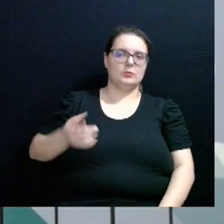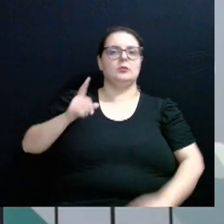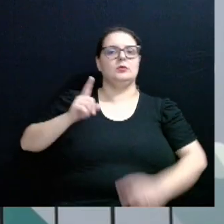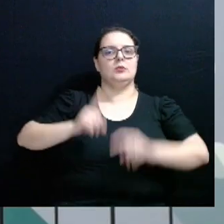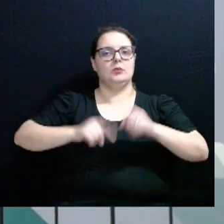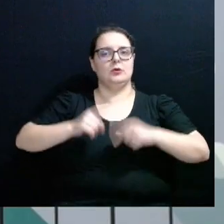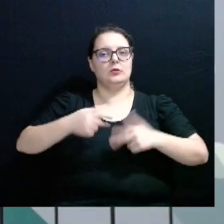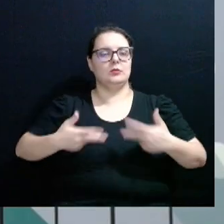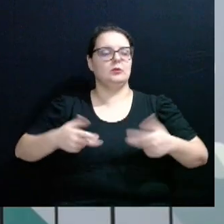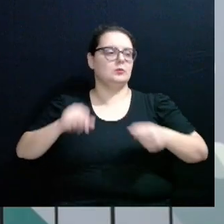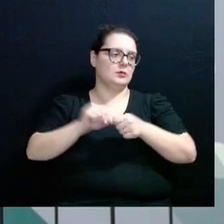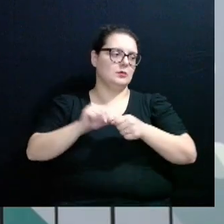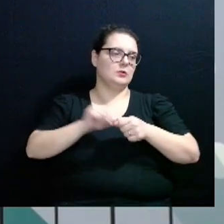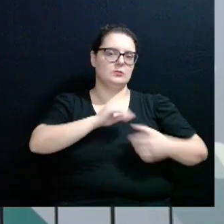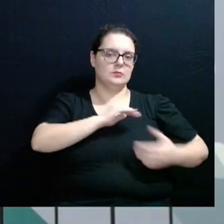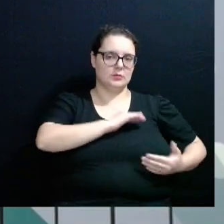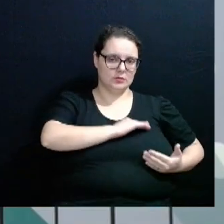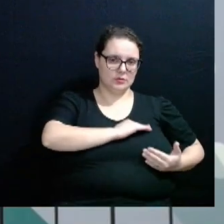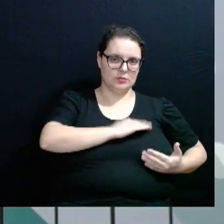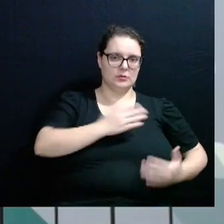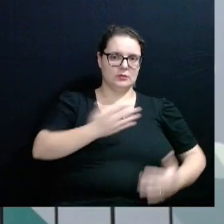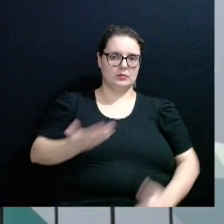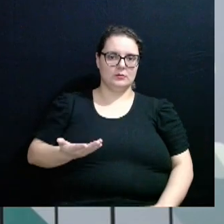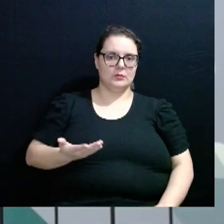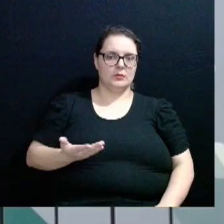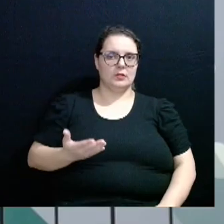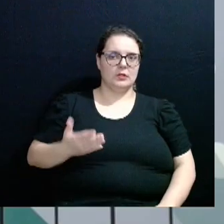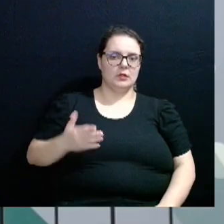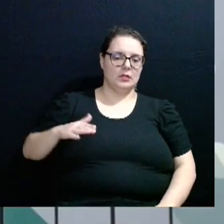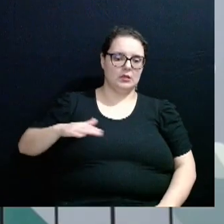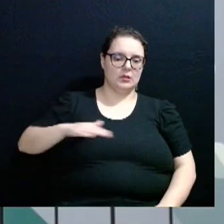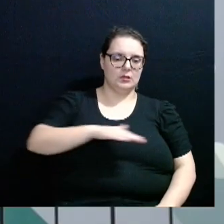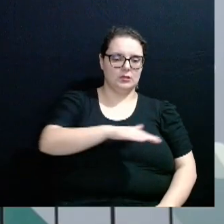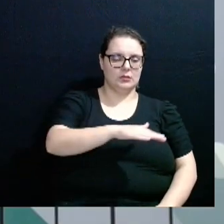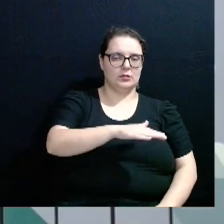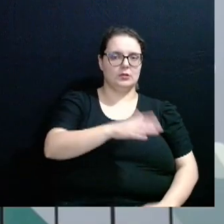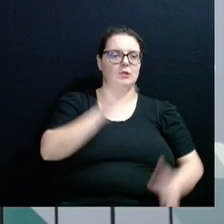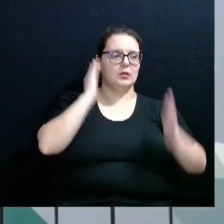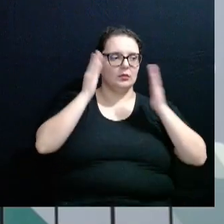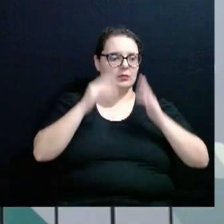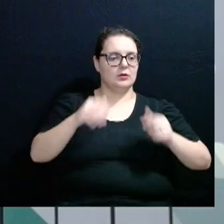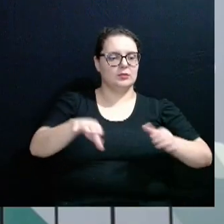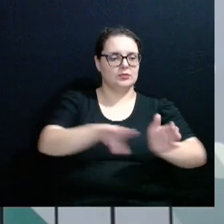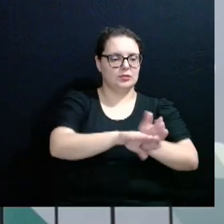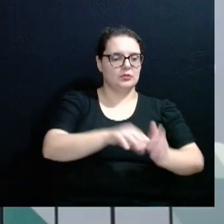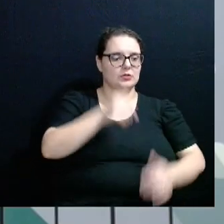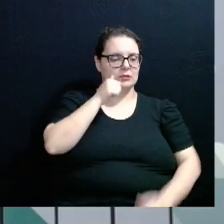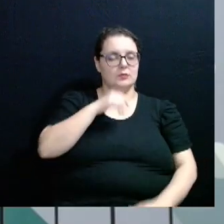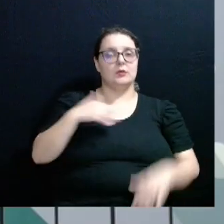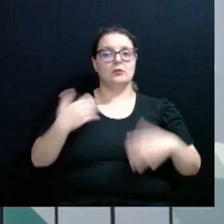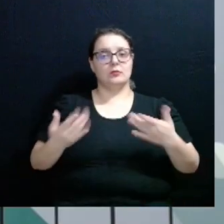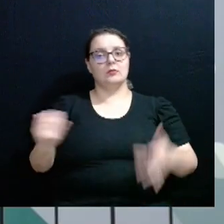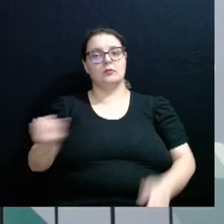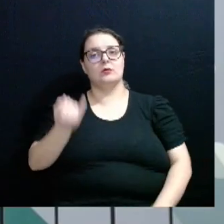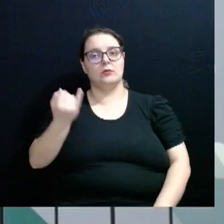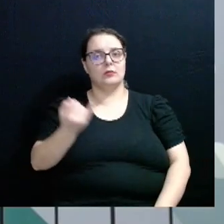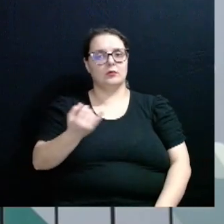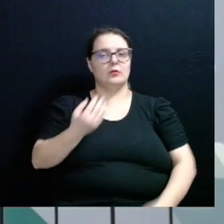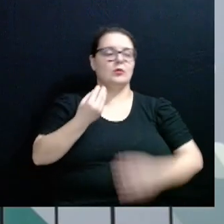a mamografia? Essas carretas vão até essas mulheres. Qual que é a importância disso? O que o senhor traz para a